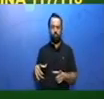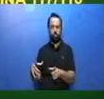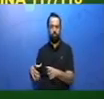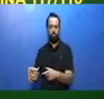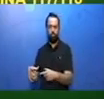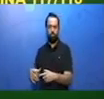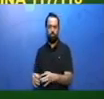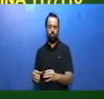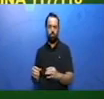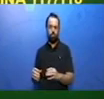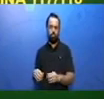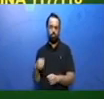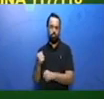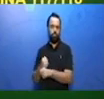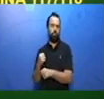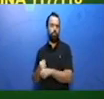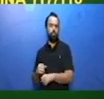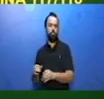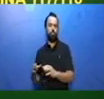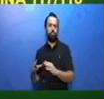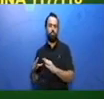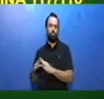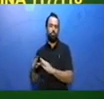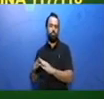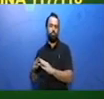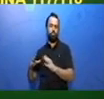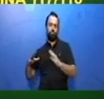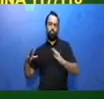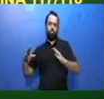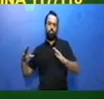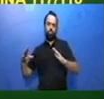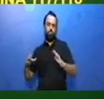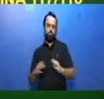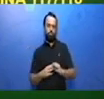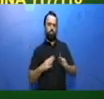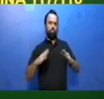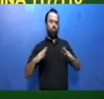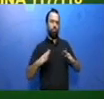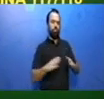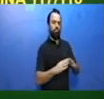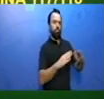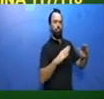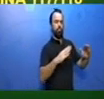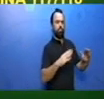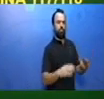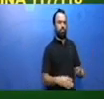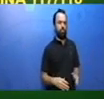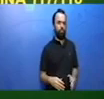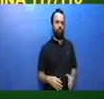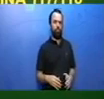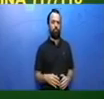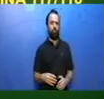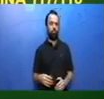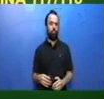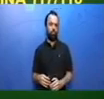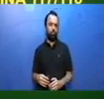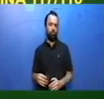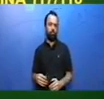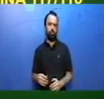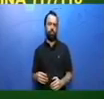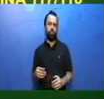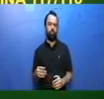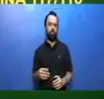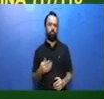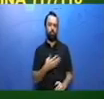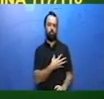À noite, à volta da mesa da sala de jantar, conversávamos sobre o futuro das crianças. Carlos dizia que ia ser